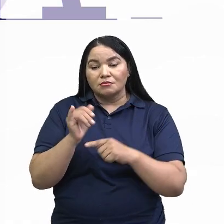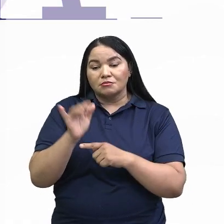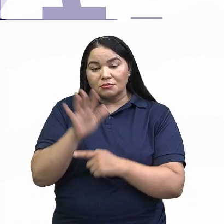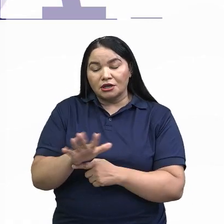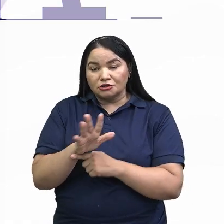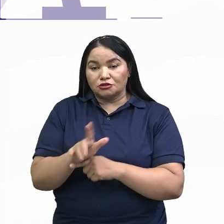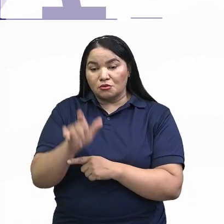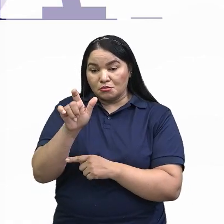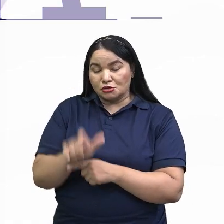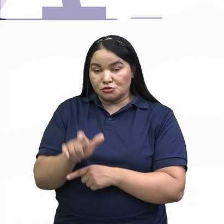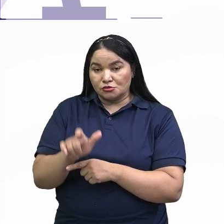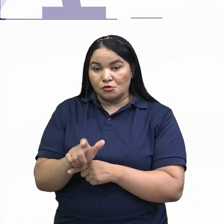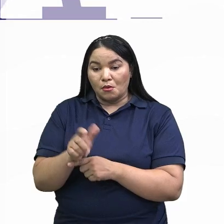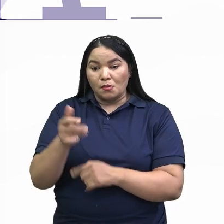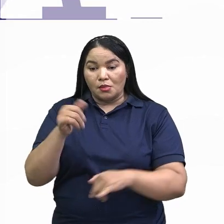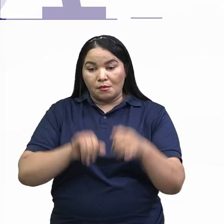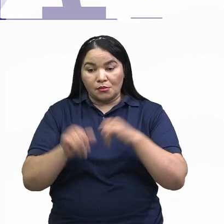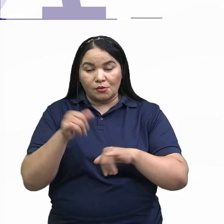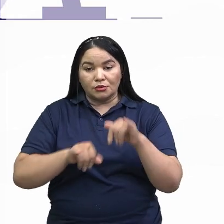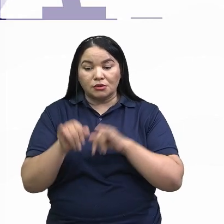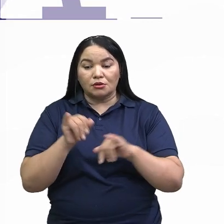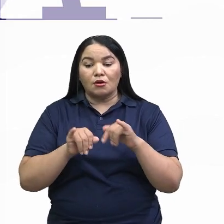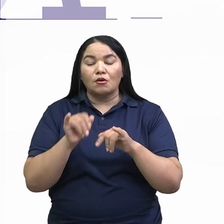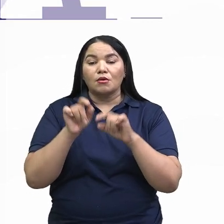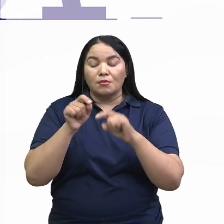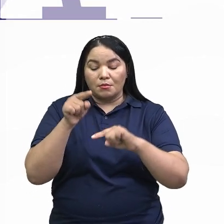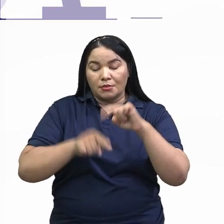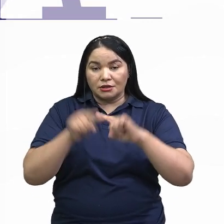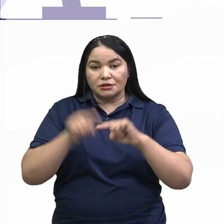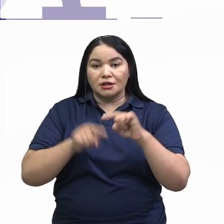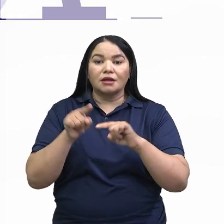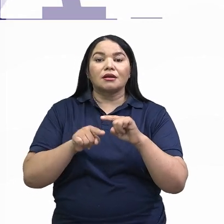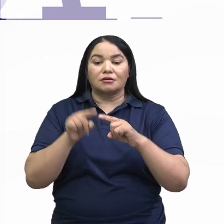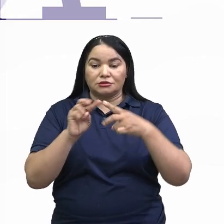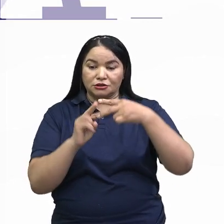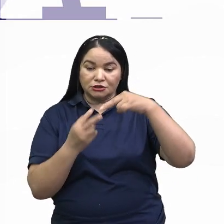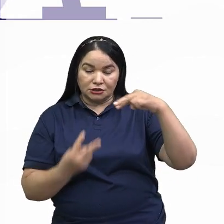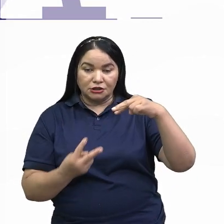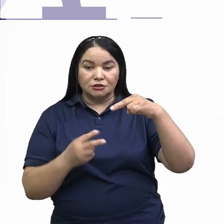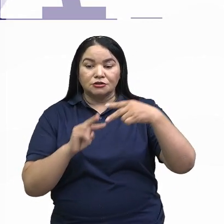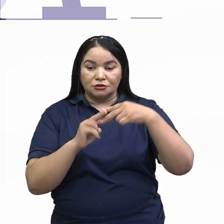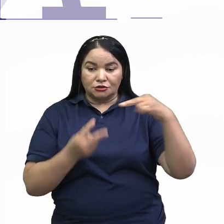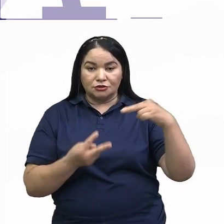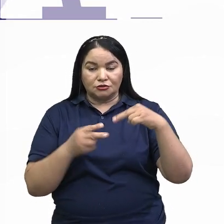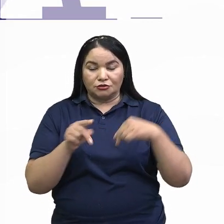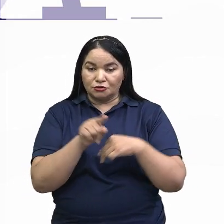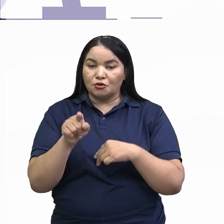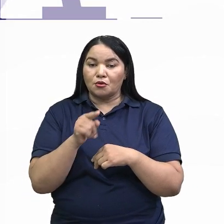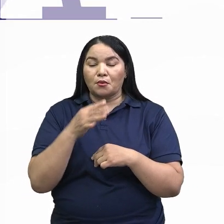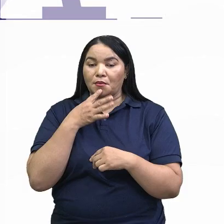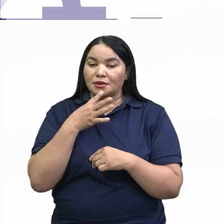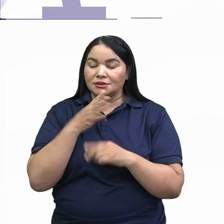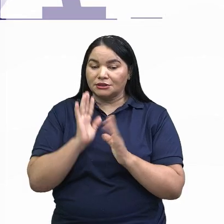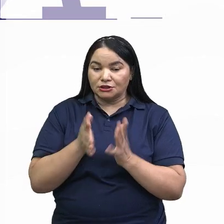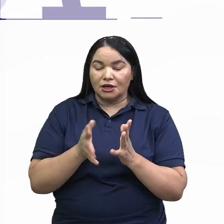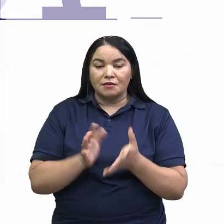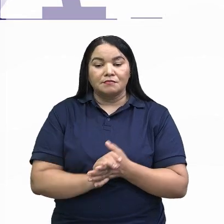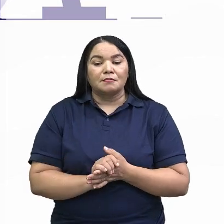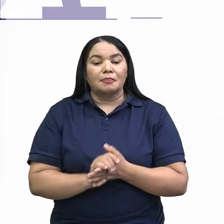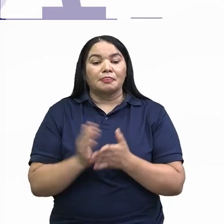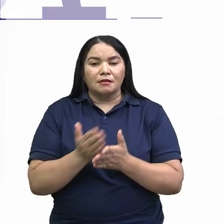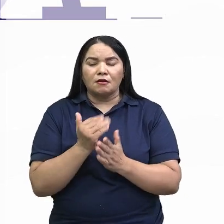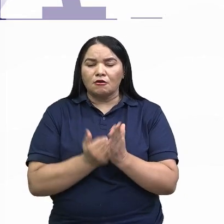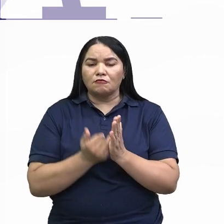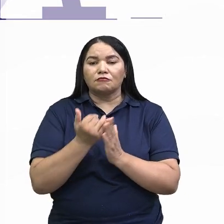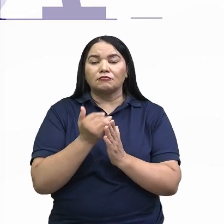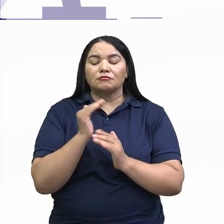pessoa ali no laboratório manipulando ali um material genético, né, um DNA, como a gente já conhece muito bem. E aí, com o avanço